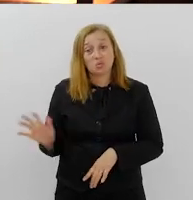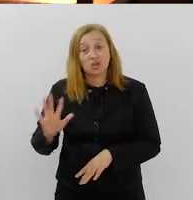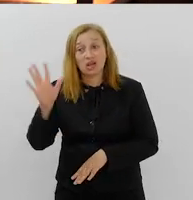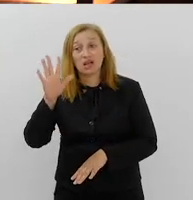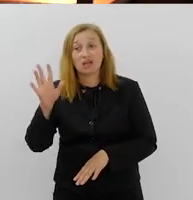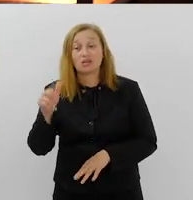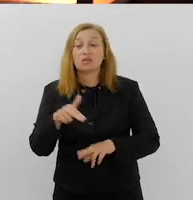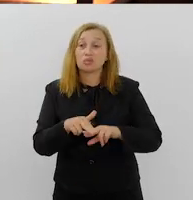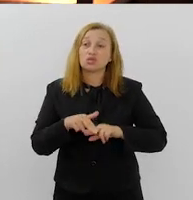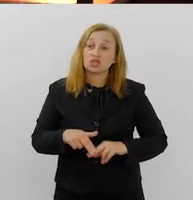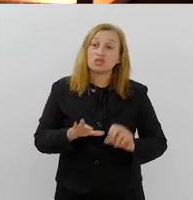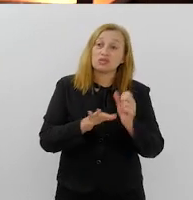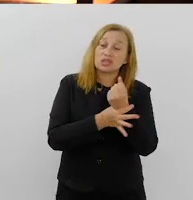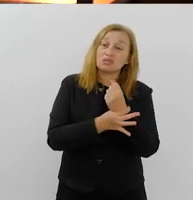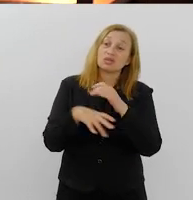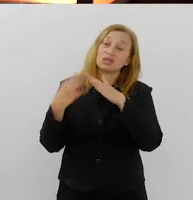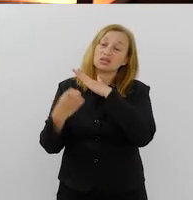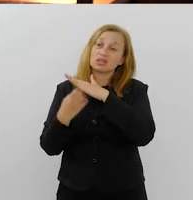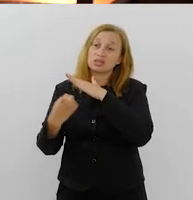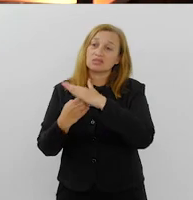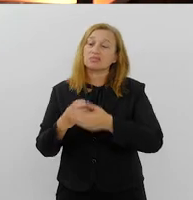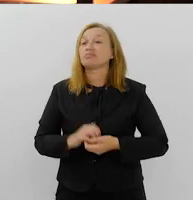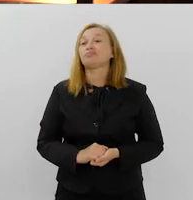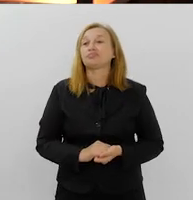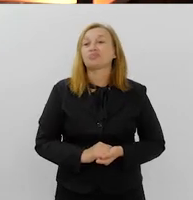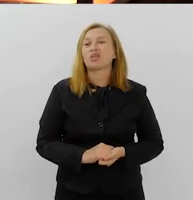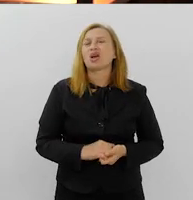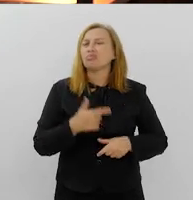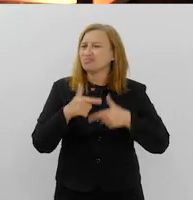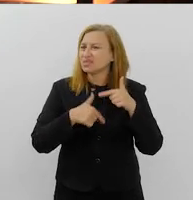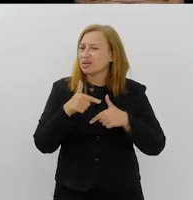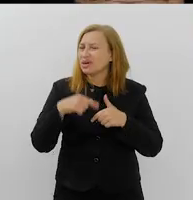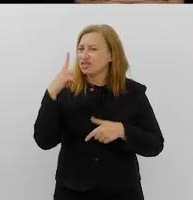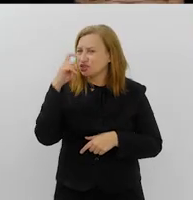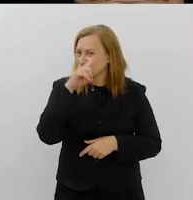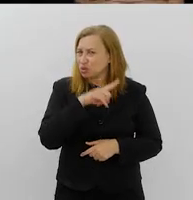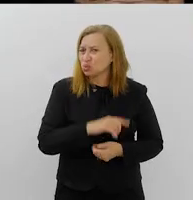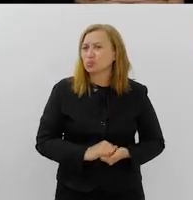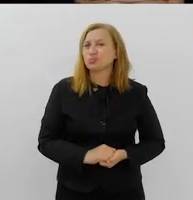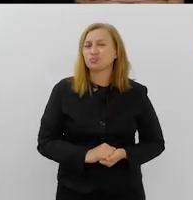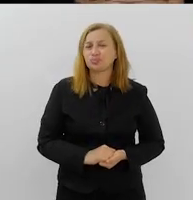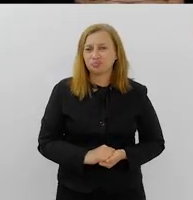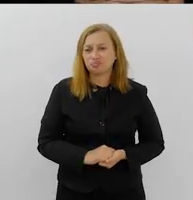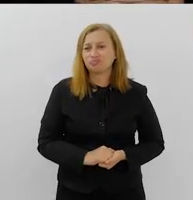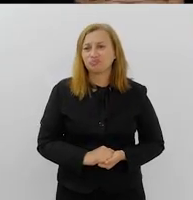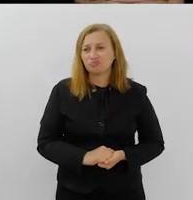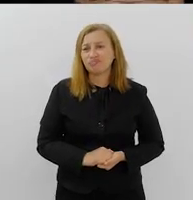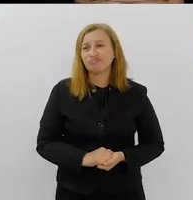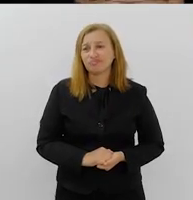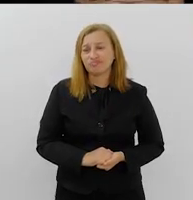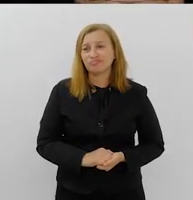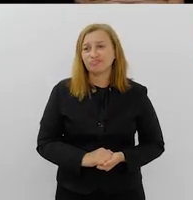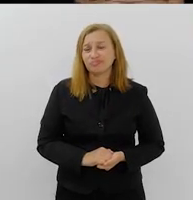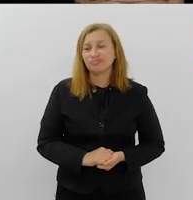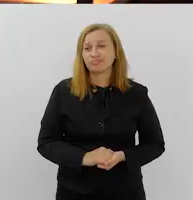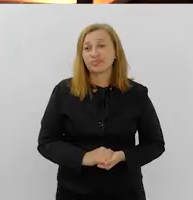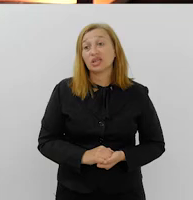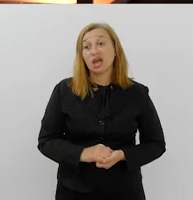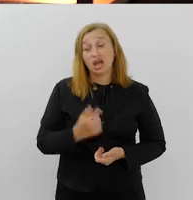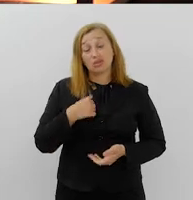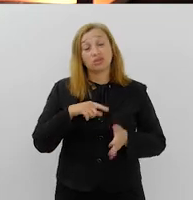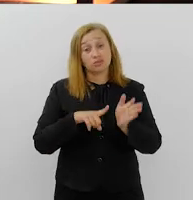produtos, são as seguradoras. É um trabalho difícil. É uma corda